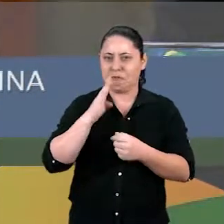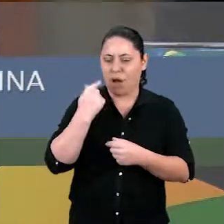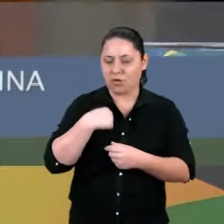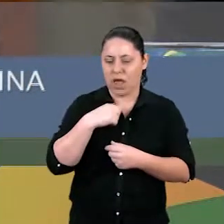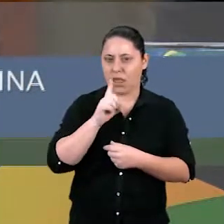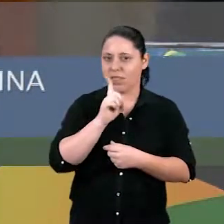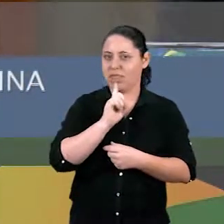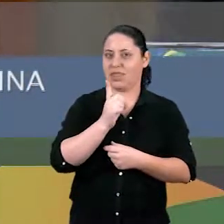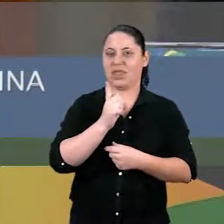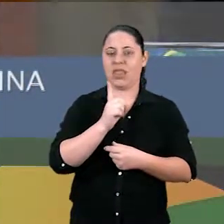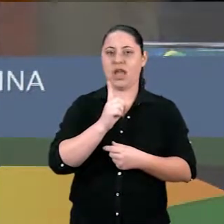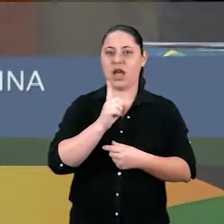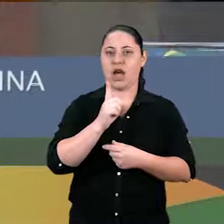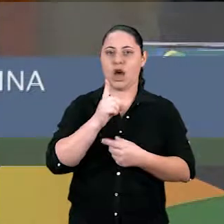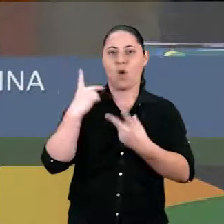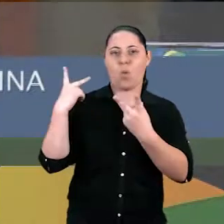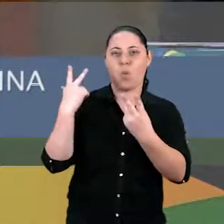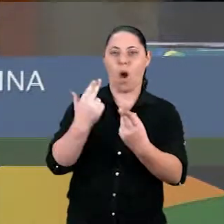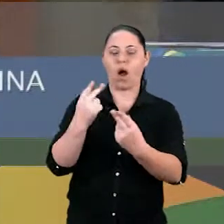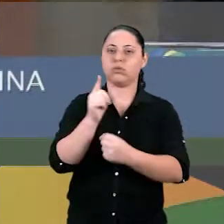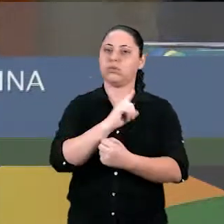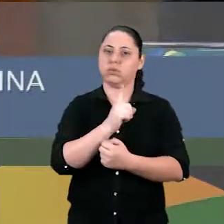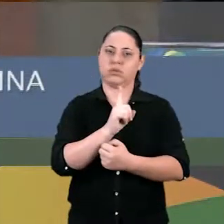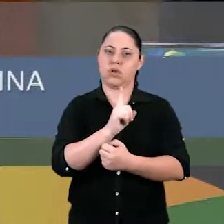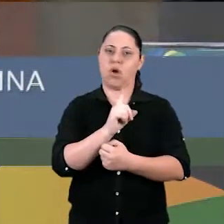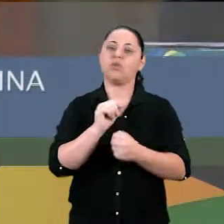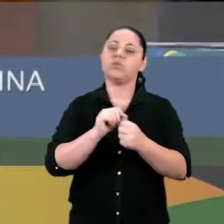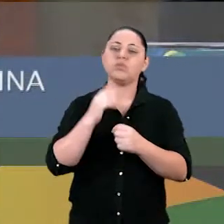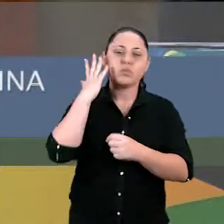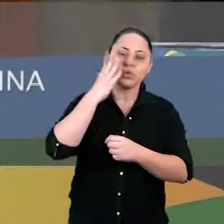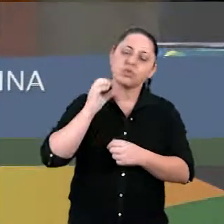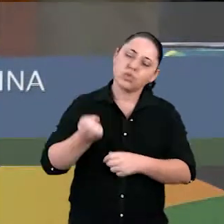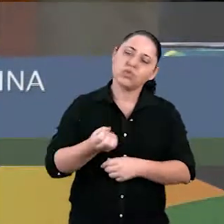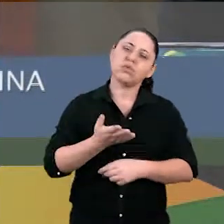mim mesmo, não procederei dessa maneira.